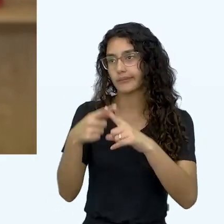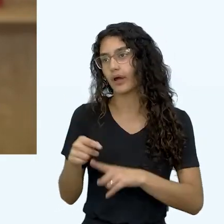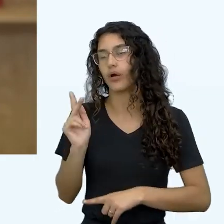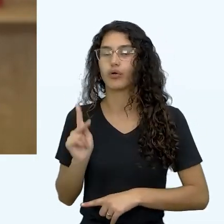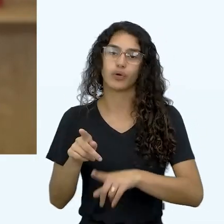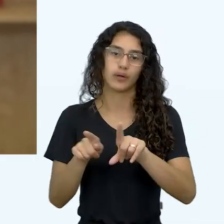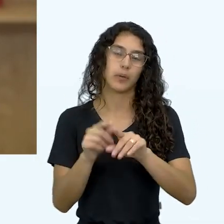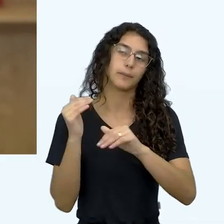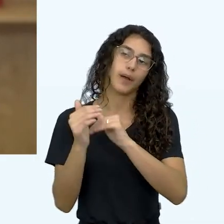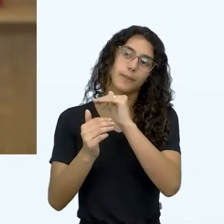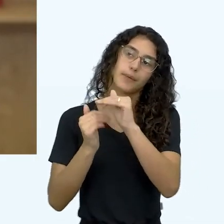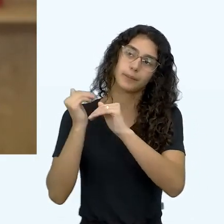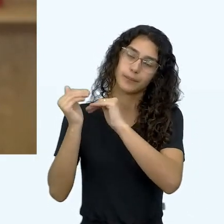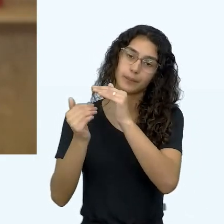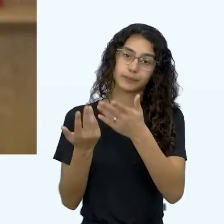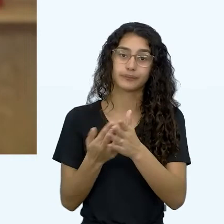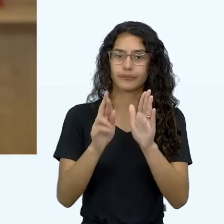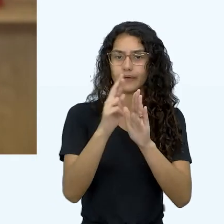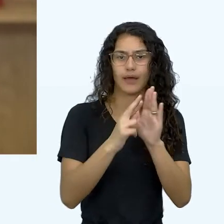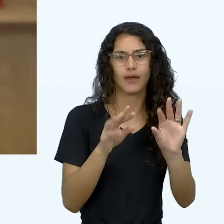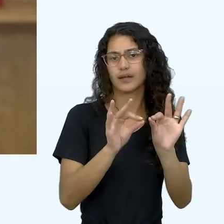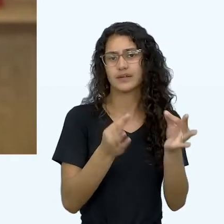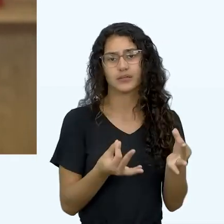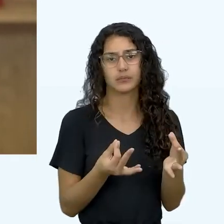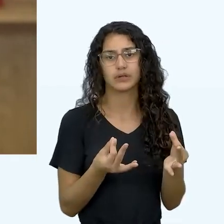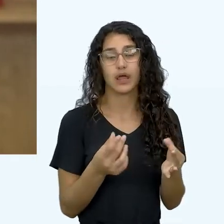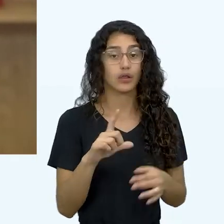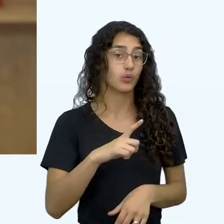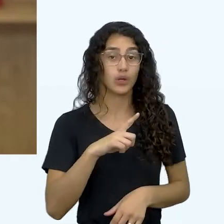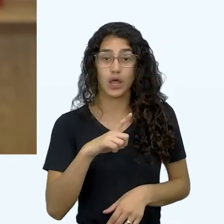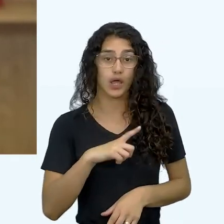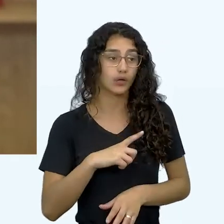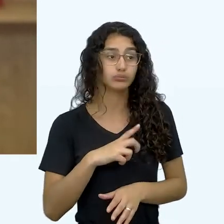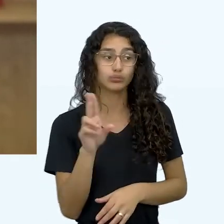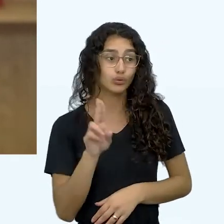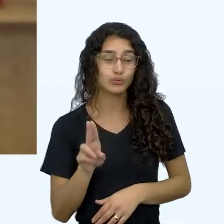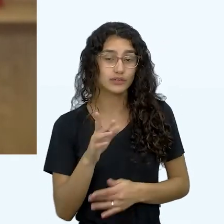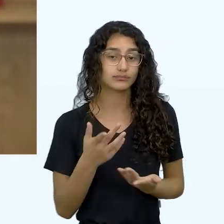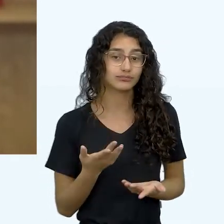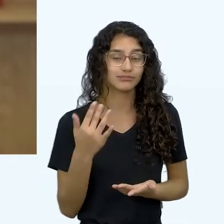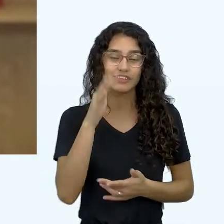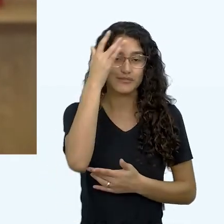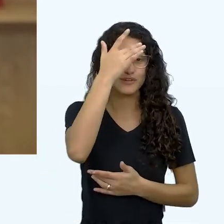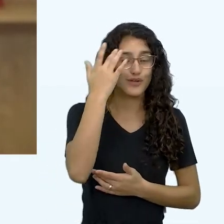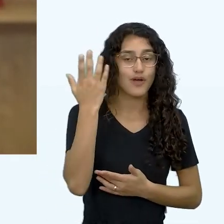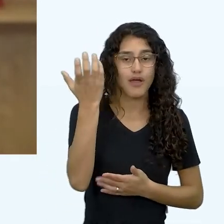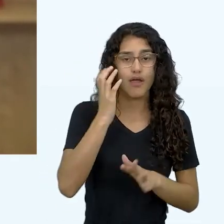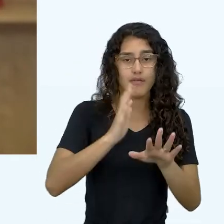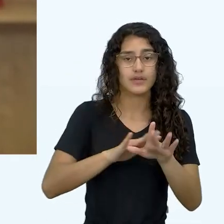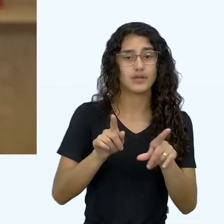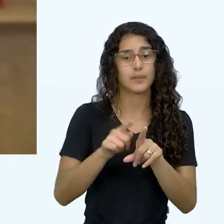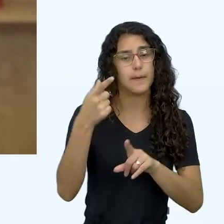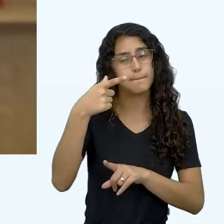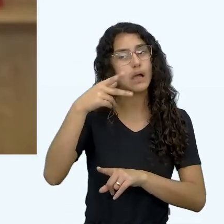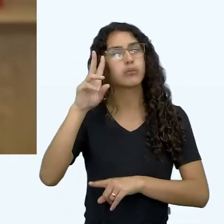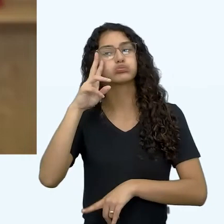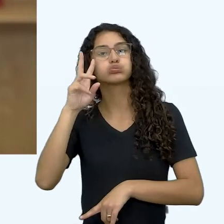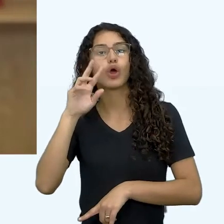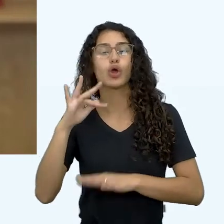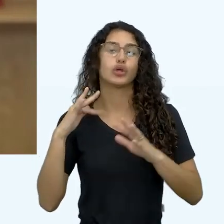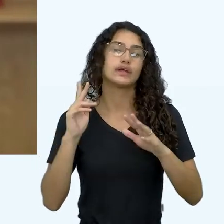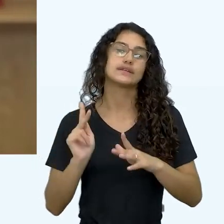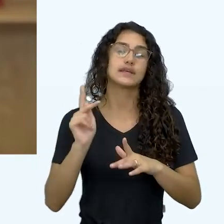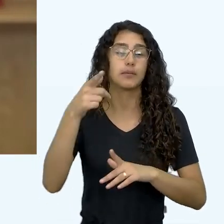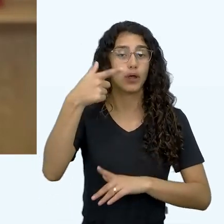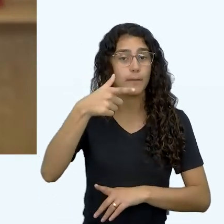segue sucessivamente. E a regra é tão simples, Não tem, não use. Mas as pessoas querem antecipar o sonho e toda vez que